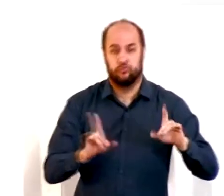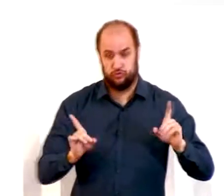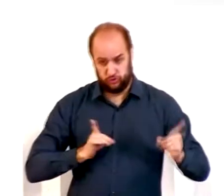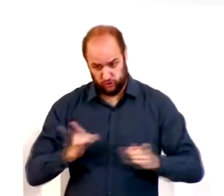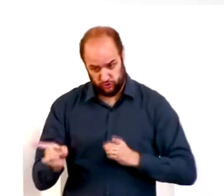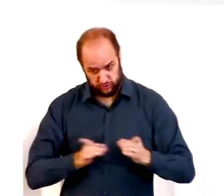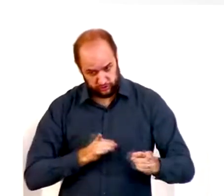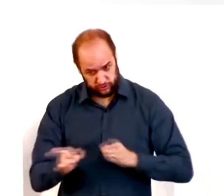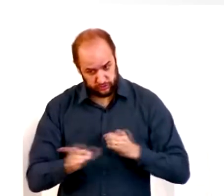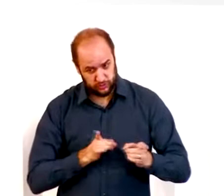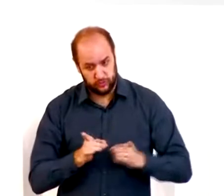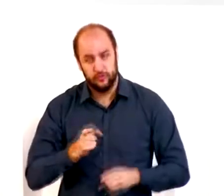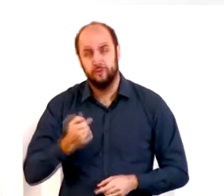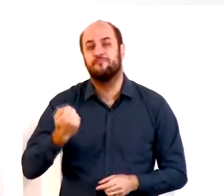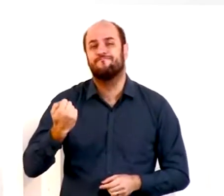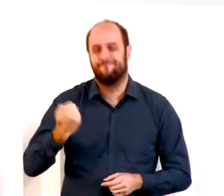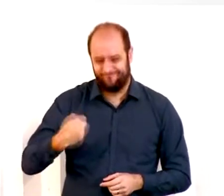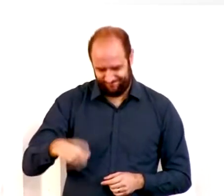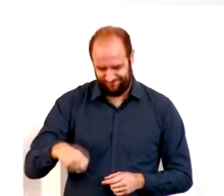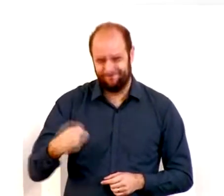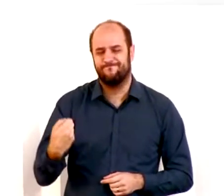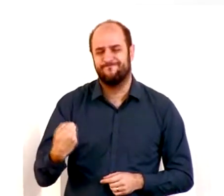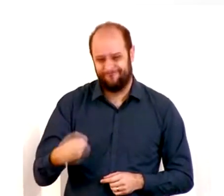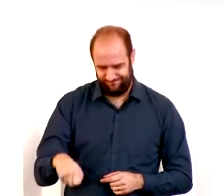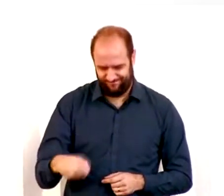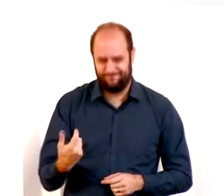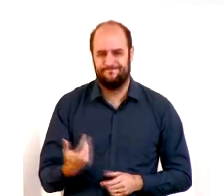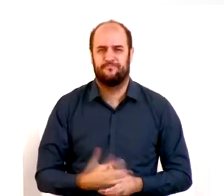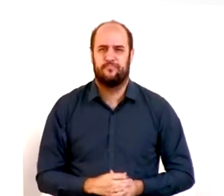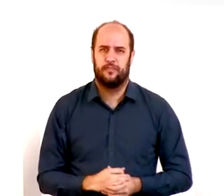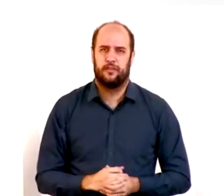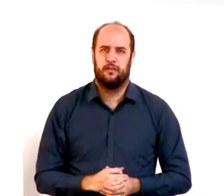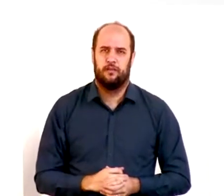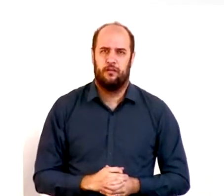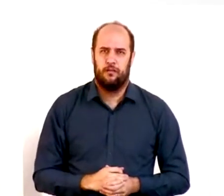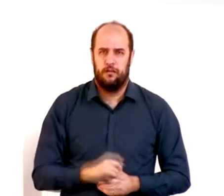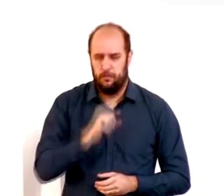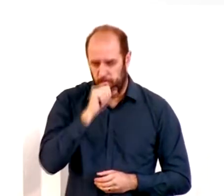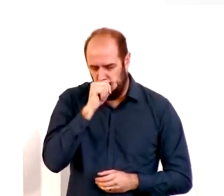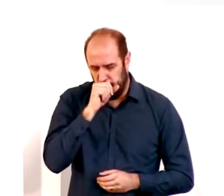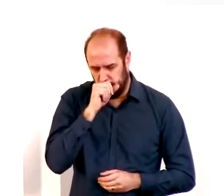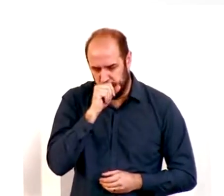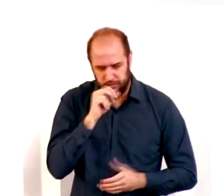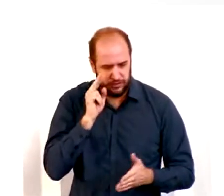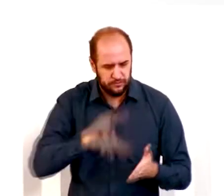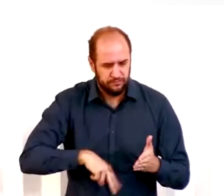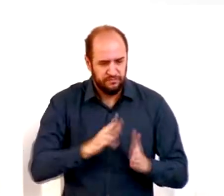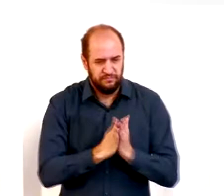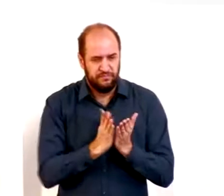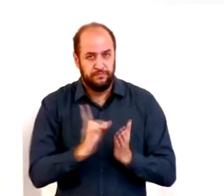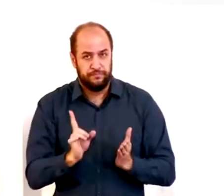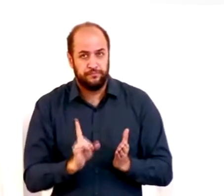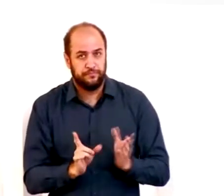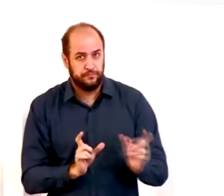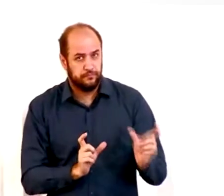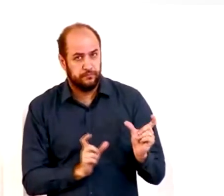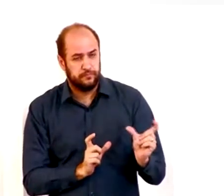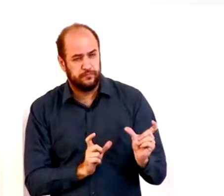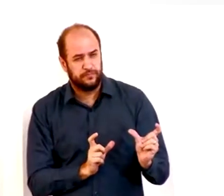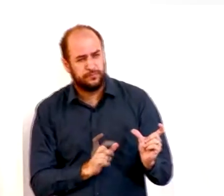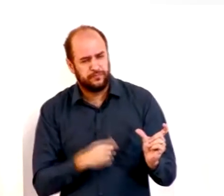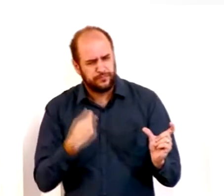diácono, é necessário. Então, quando nós olhamos para um texto como esse, para uma palavra como essa, nós